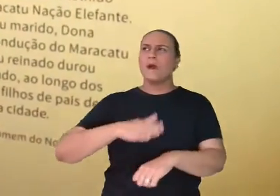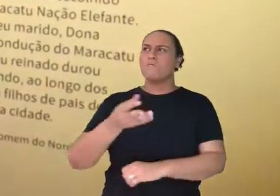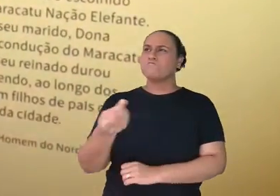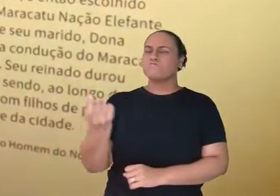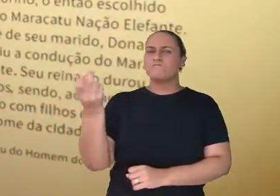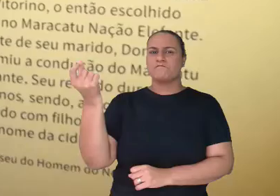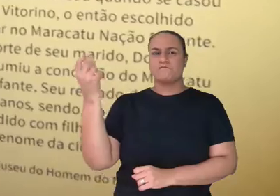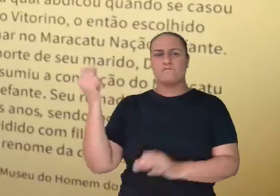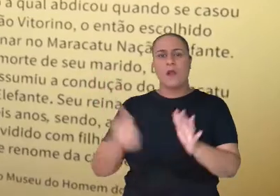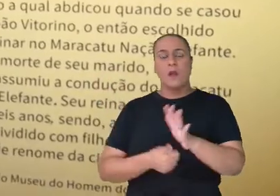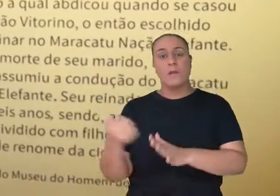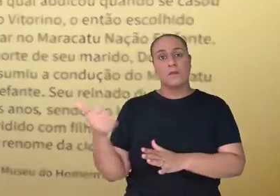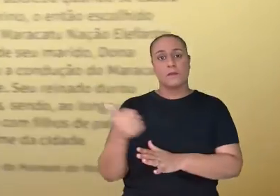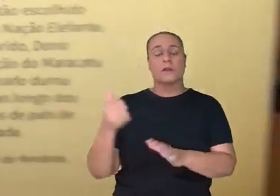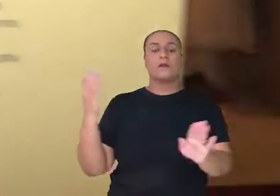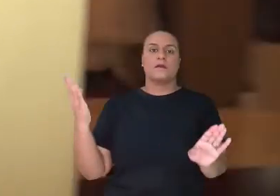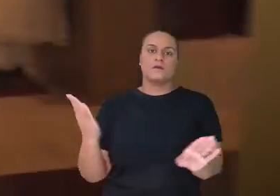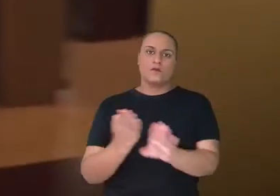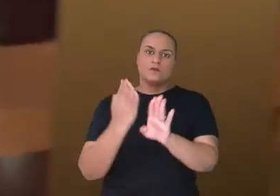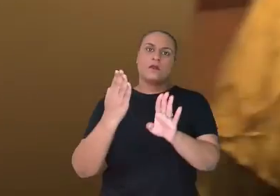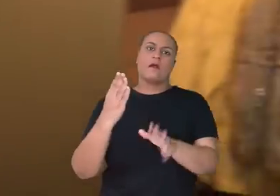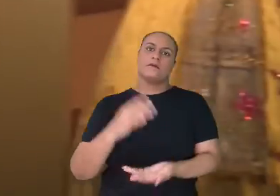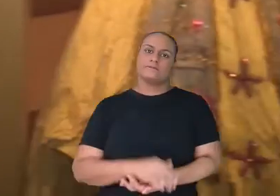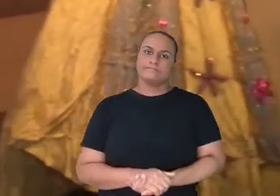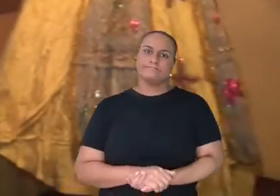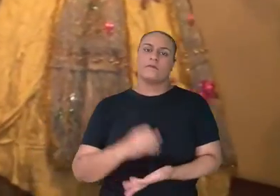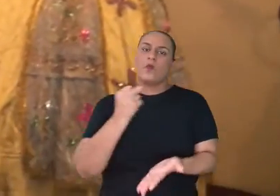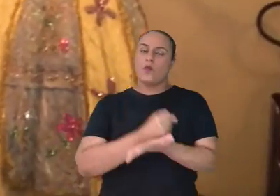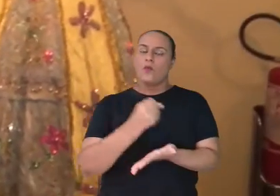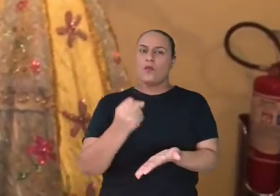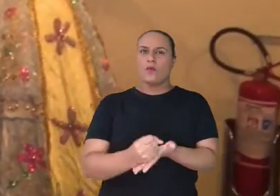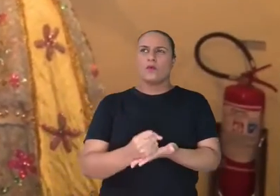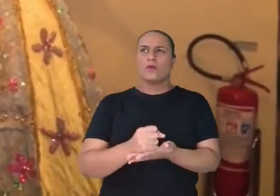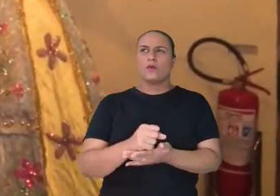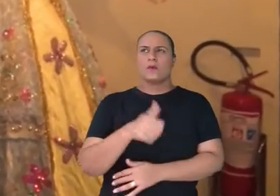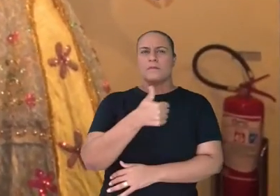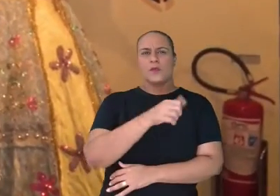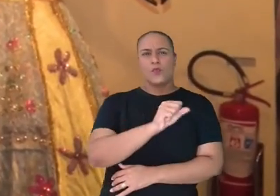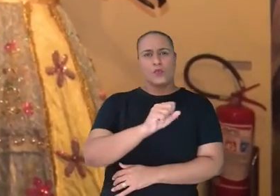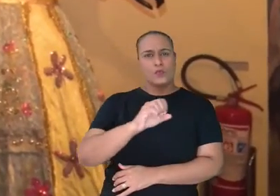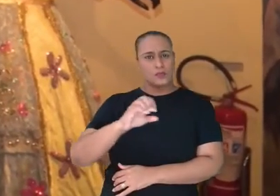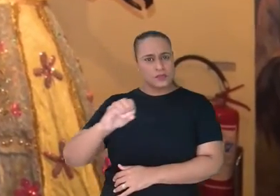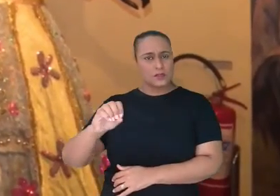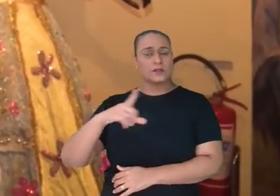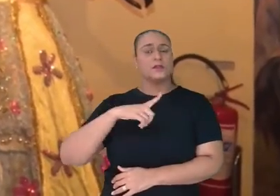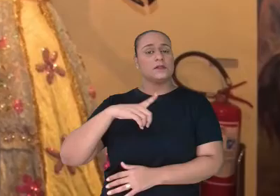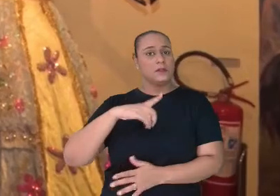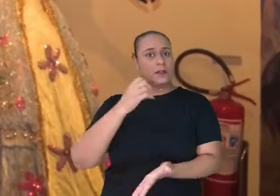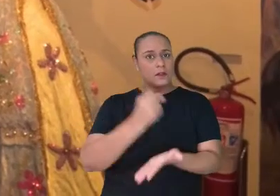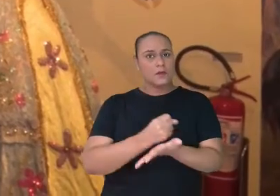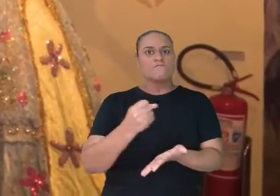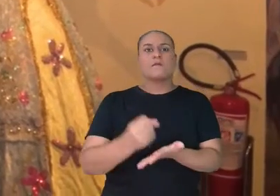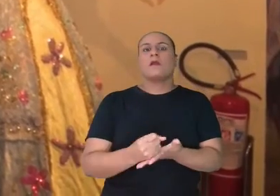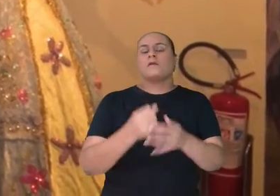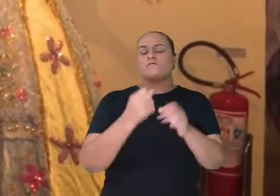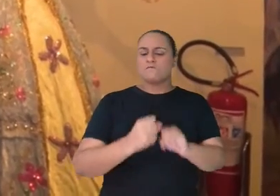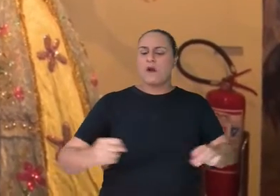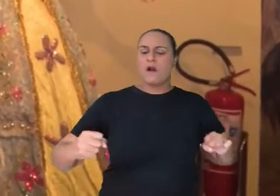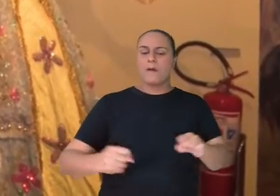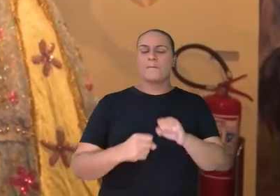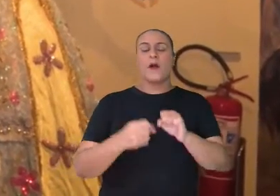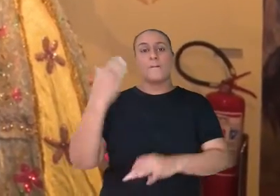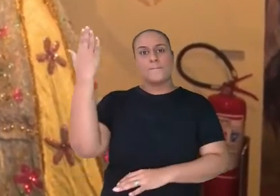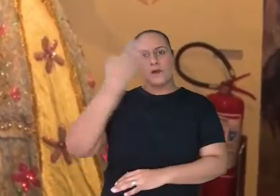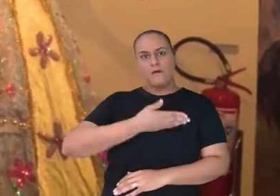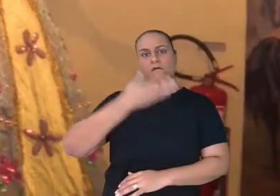o primeiro que se foi encontrado registros dele. Se eu não me engano, em 1800 já tinha registro do Nação Elefante. E aqui a gente tem